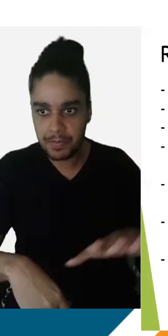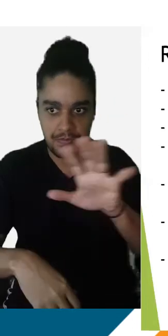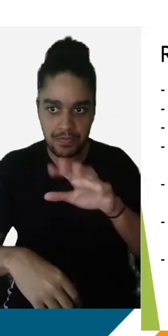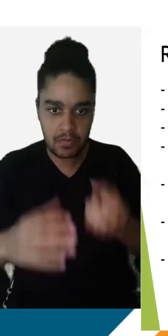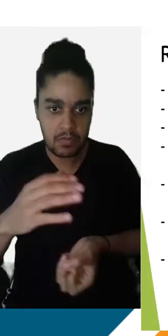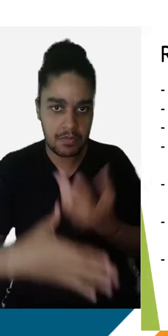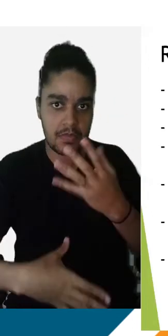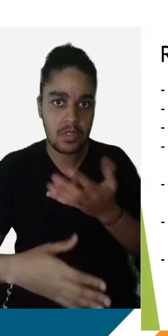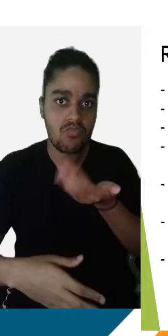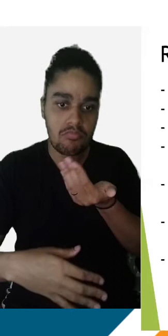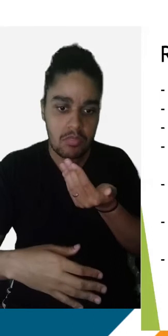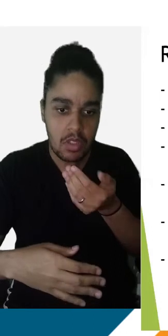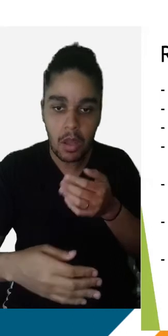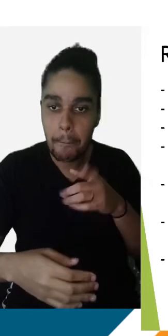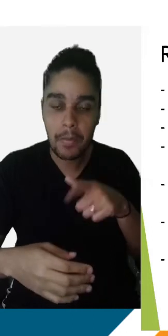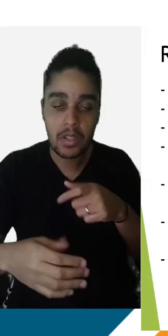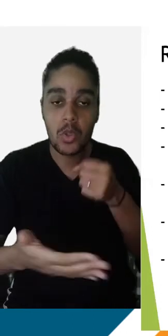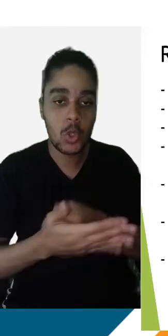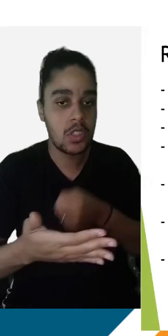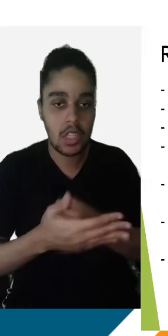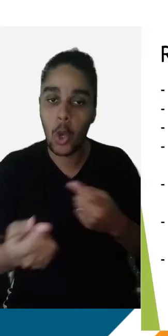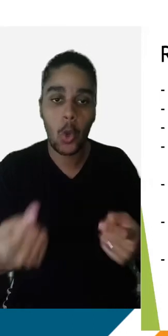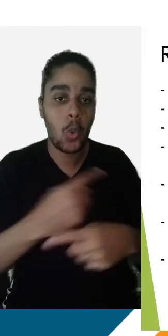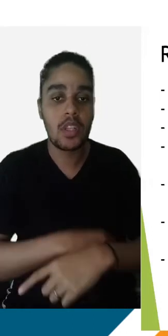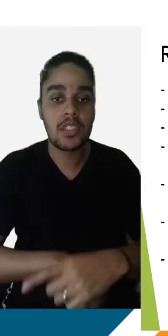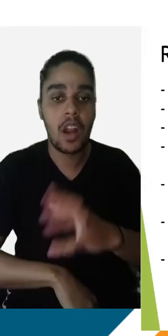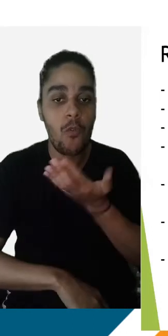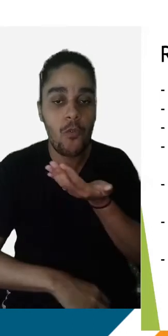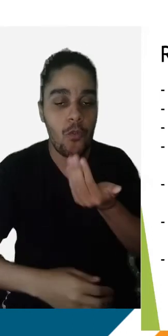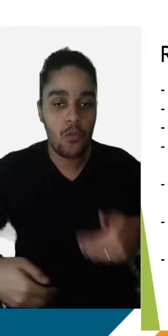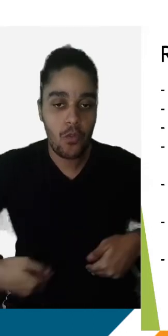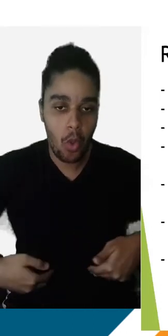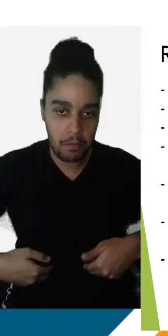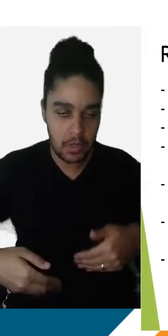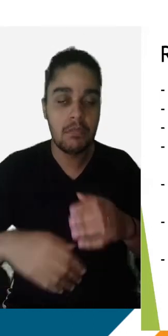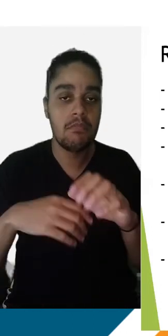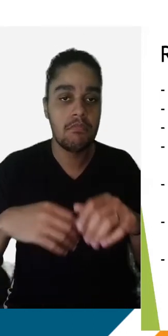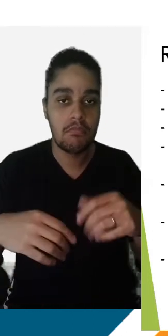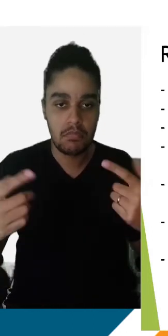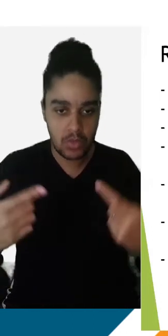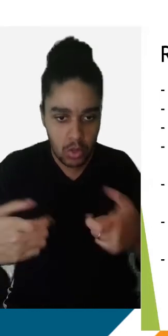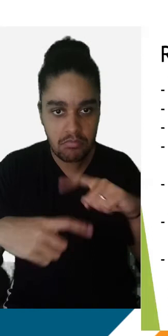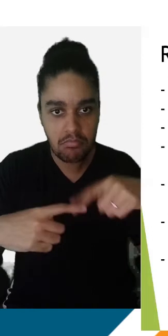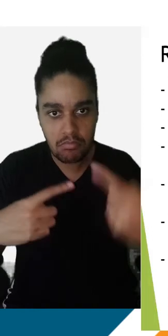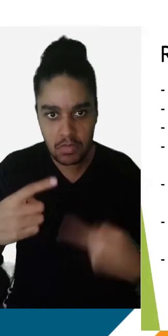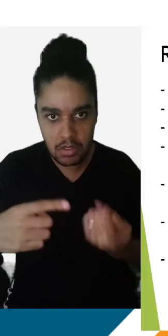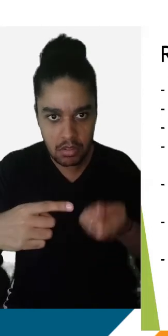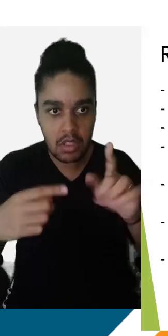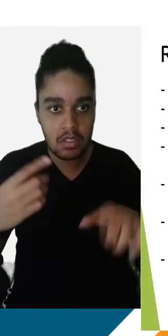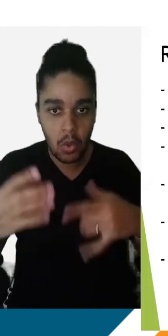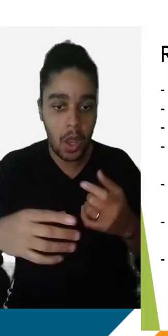produção de alimentos para combate à fome dessa população que está crescendo no pós-guerra, né? A gente vai ver uma produção realmente